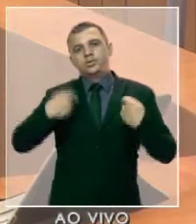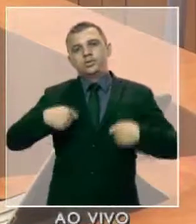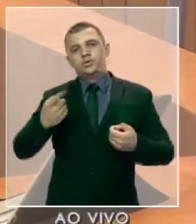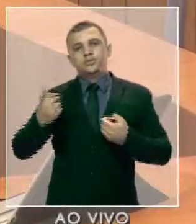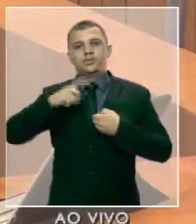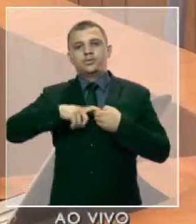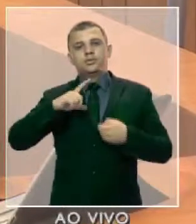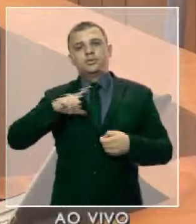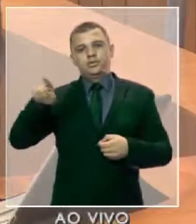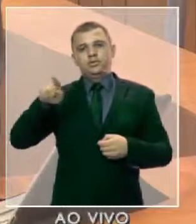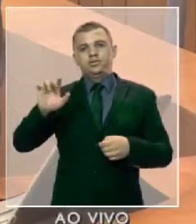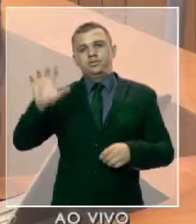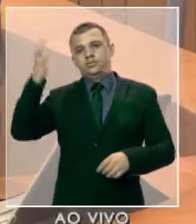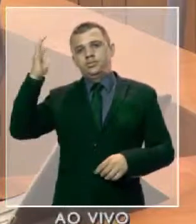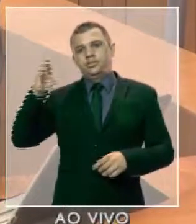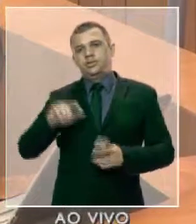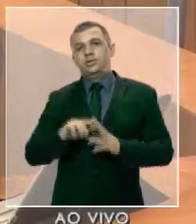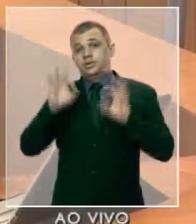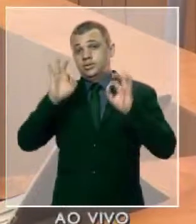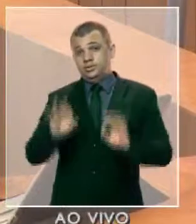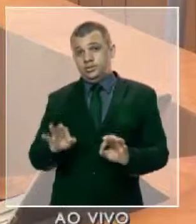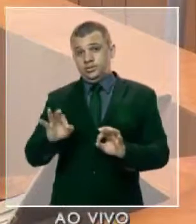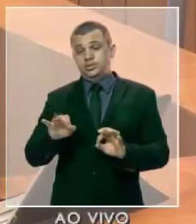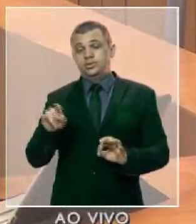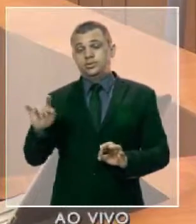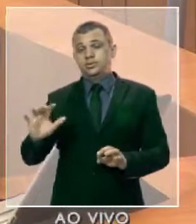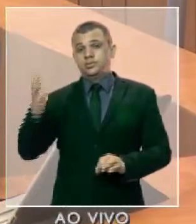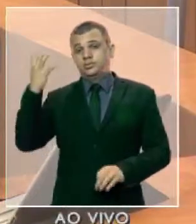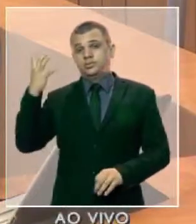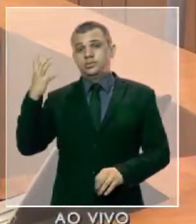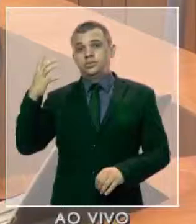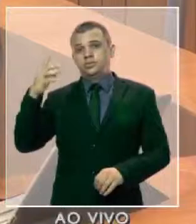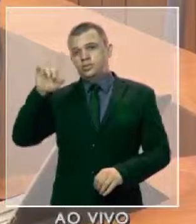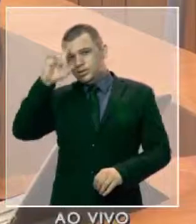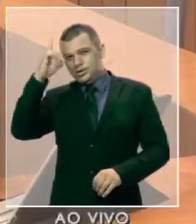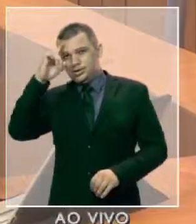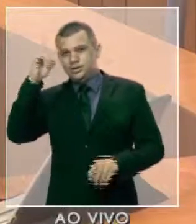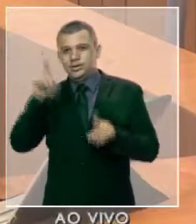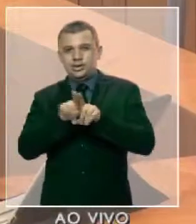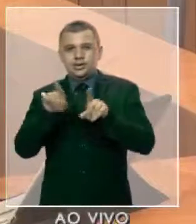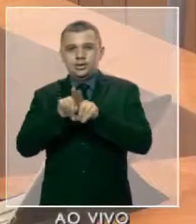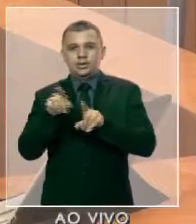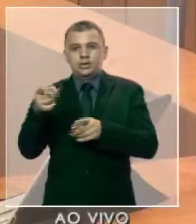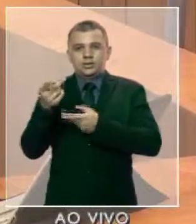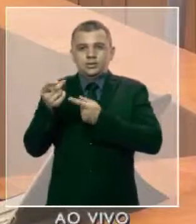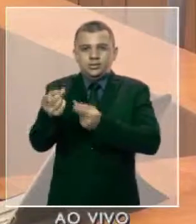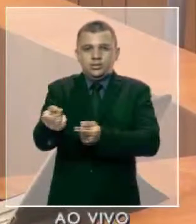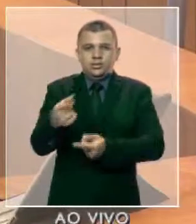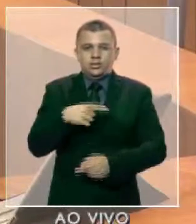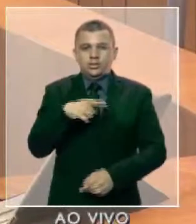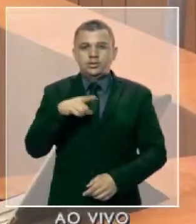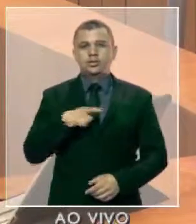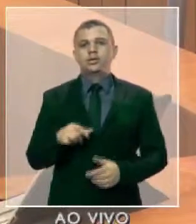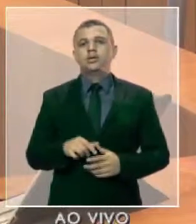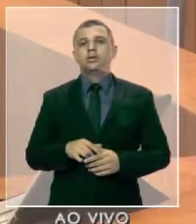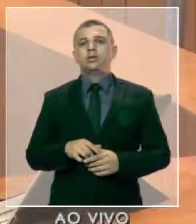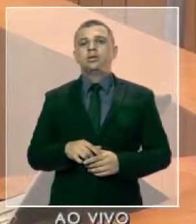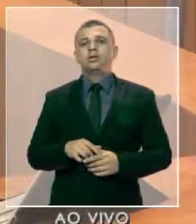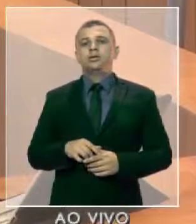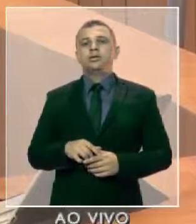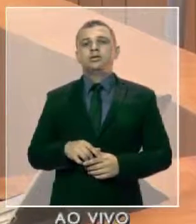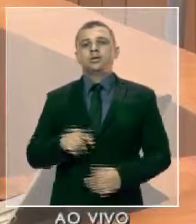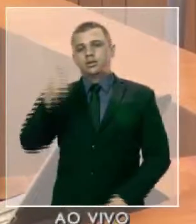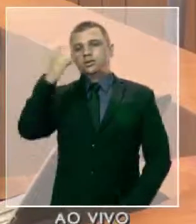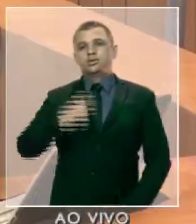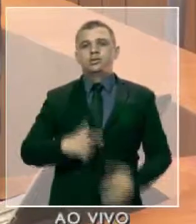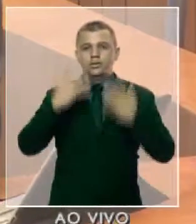neste acontecimento, na efervescência da sua ideia e na sua infinitude enquanto ser realmente